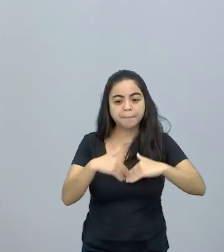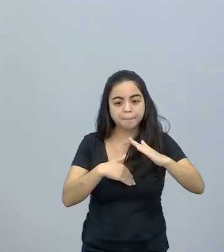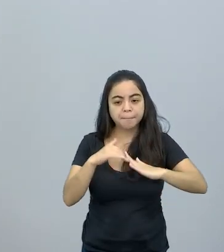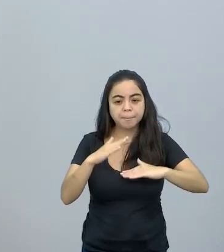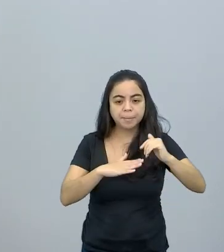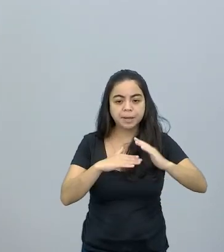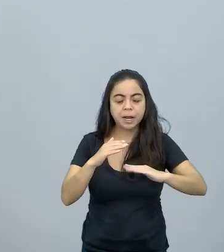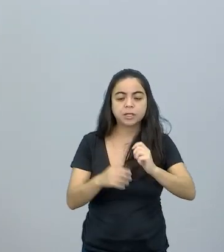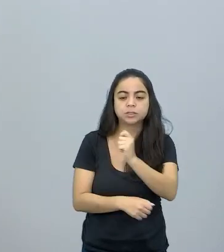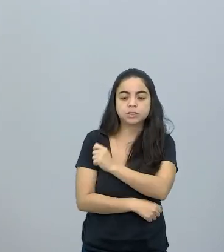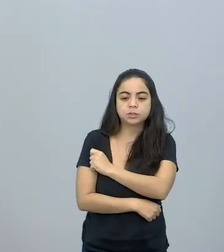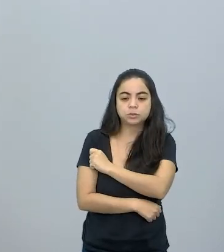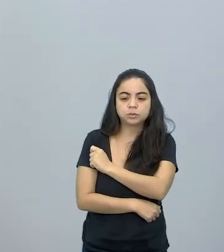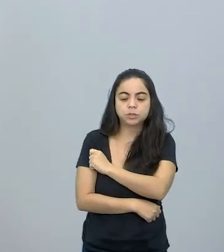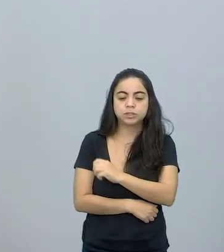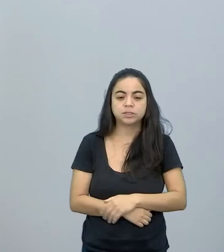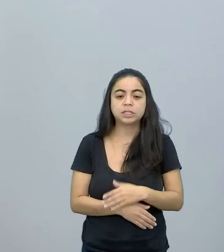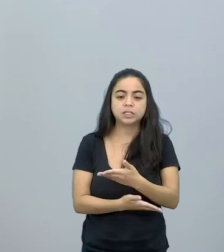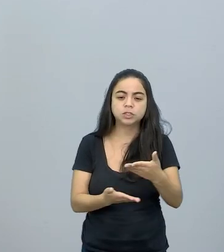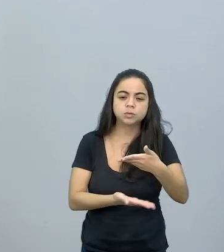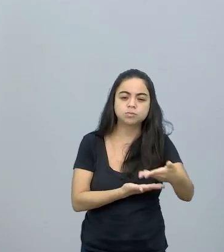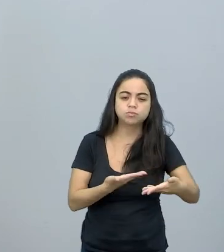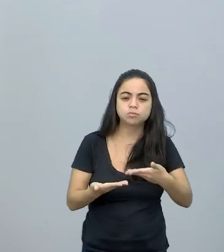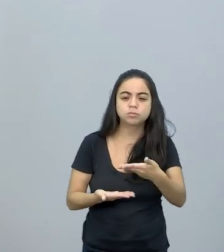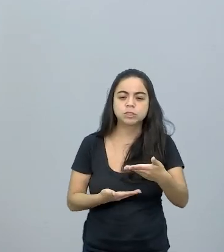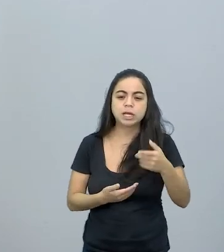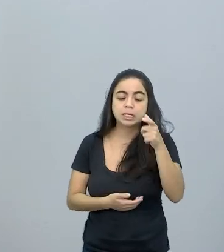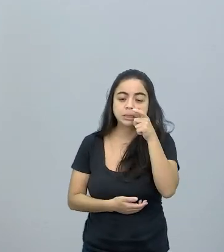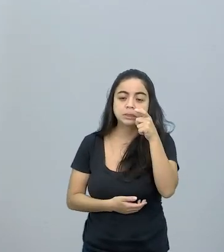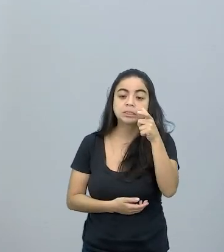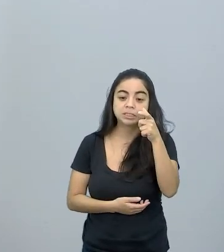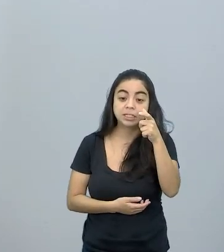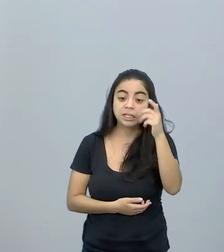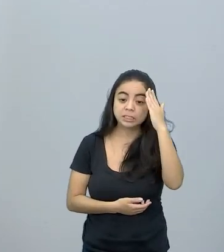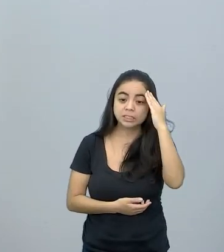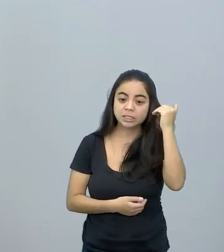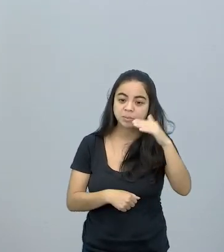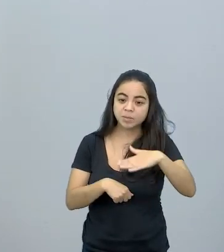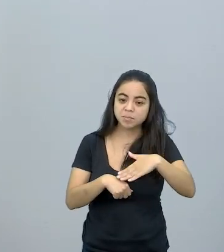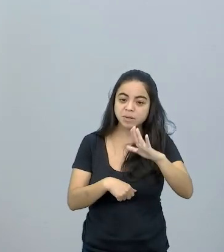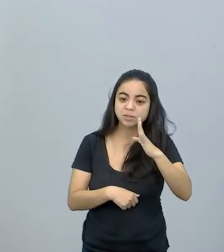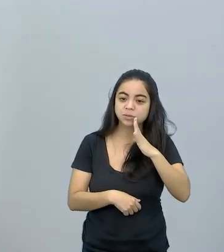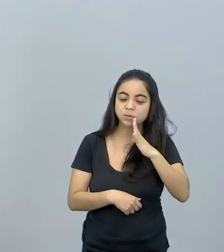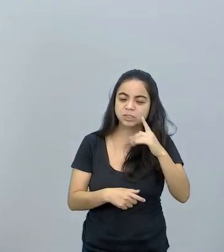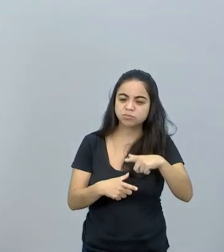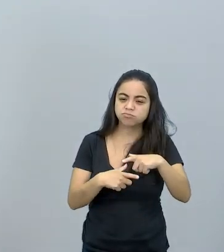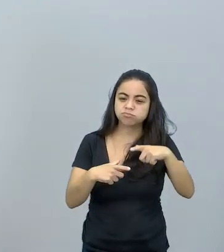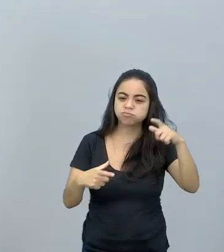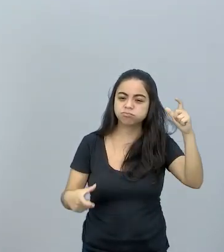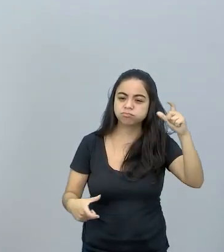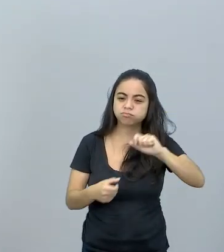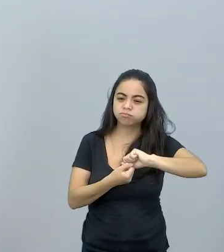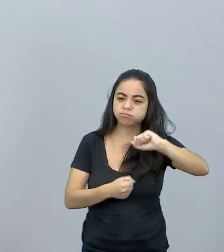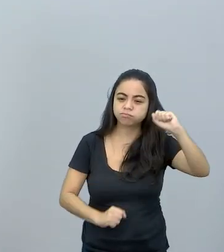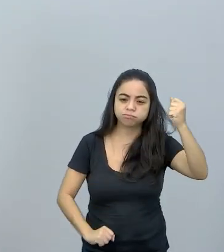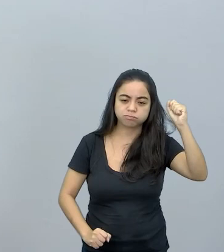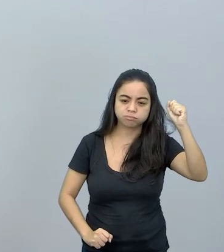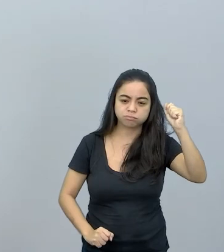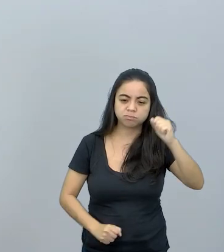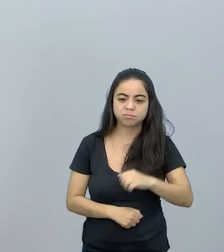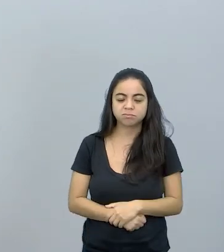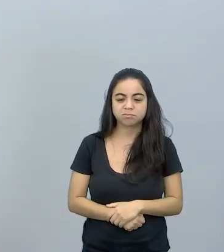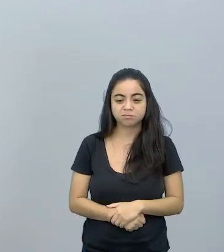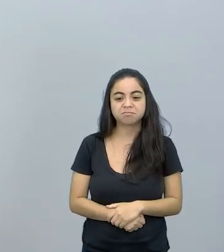de estudante para que a gente se interesse justamente por saber, por ter um conhecimento mais amplo da realidade, tá